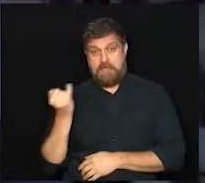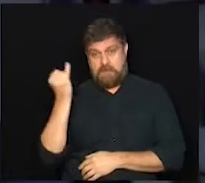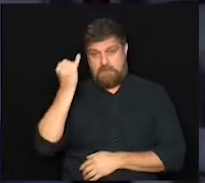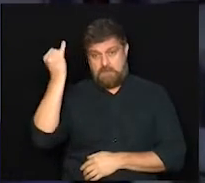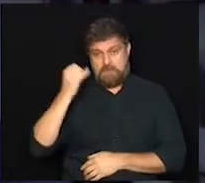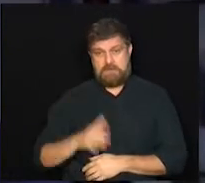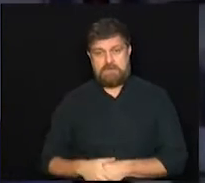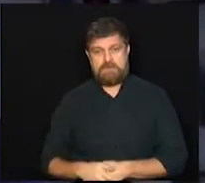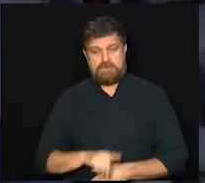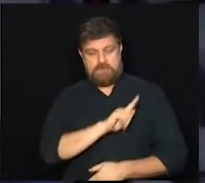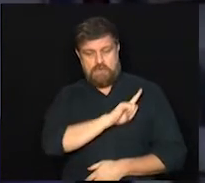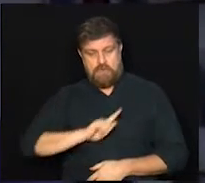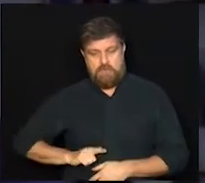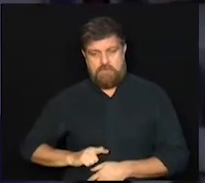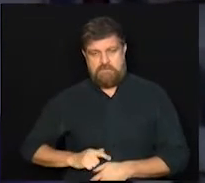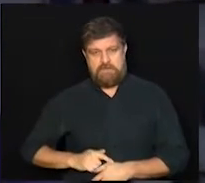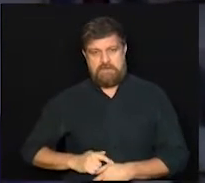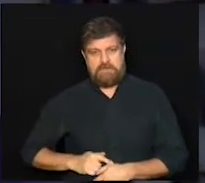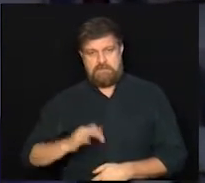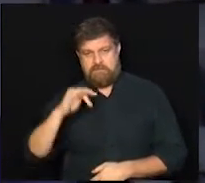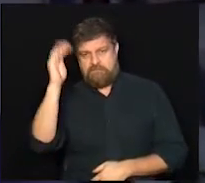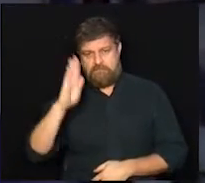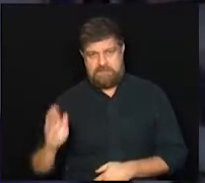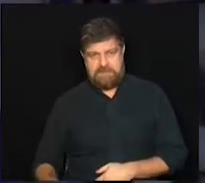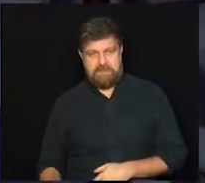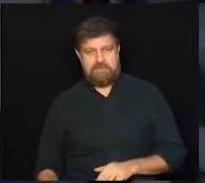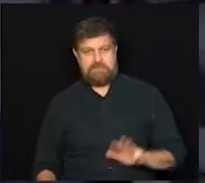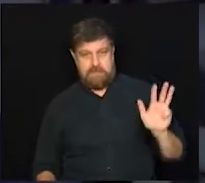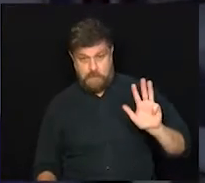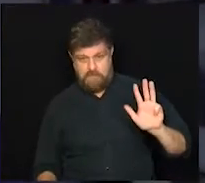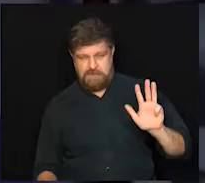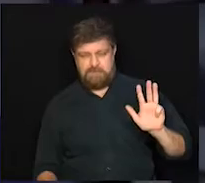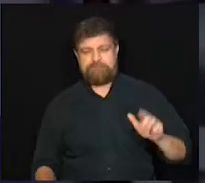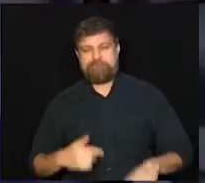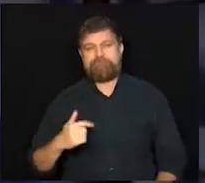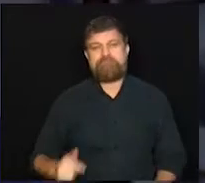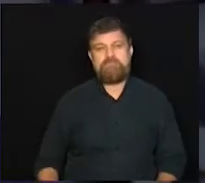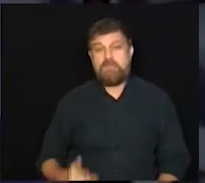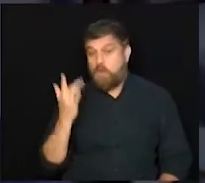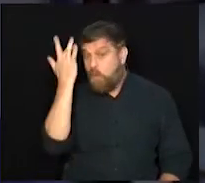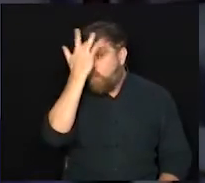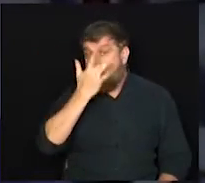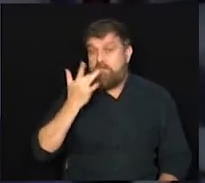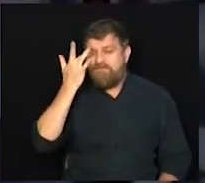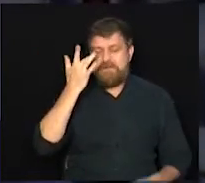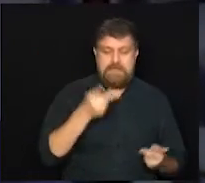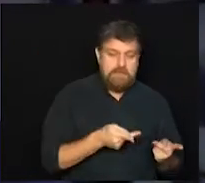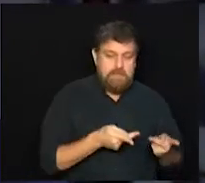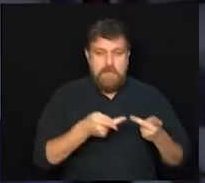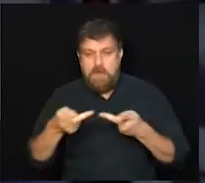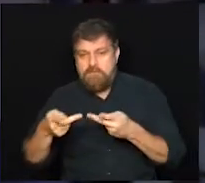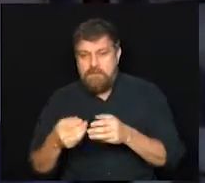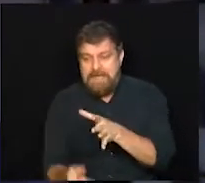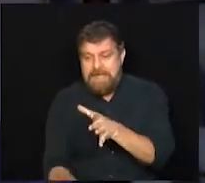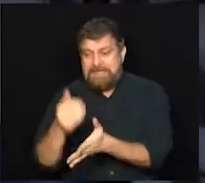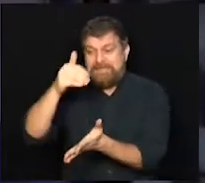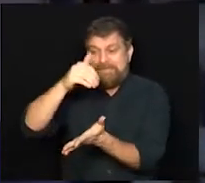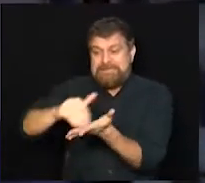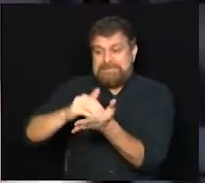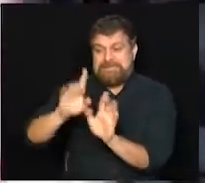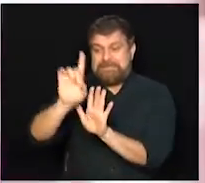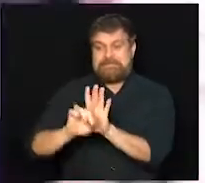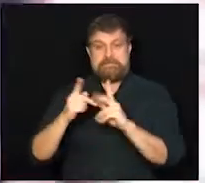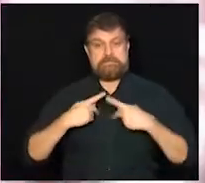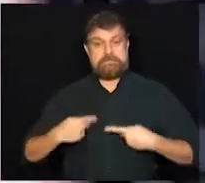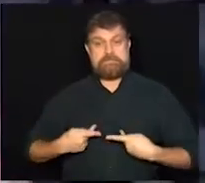governo federal, da Secretaria-Geral da Presidência da República, quando o Fernando Haddad me convidou para criar a Secretaria de Direitos Humanos em São